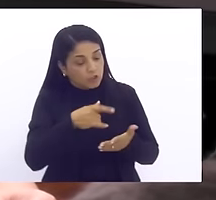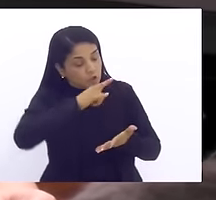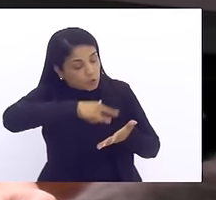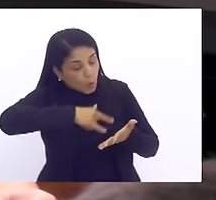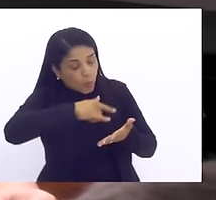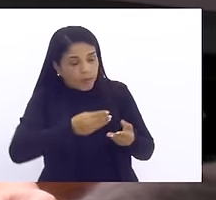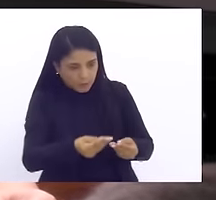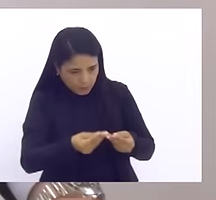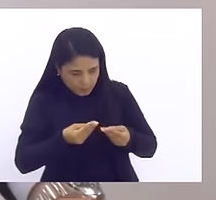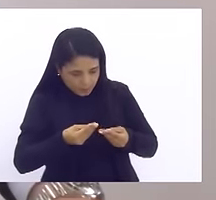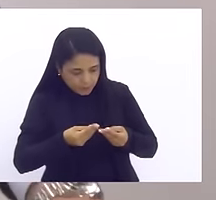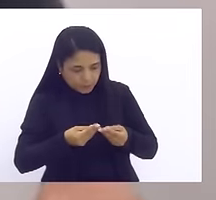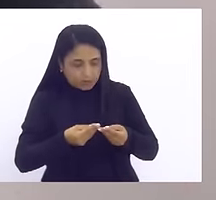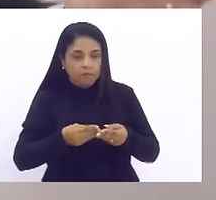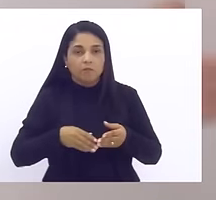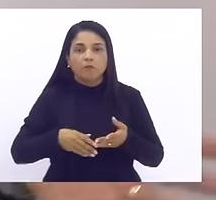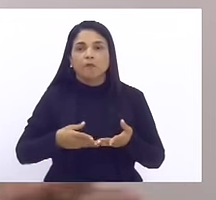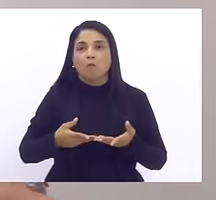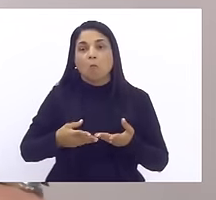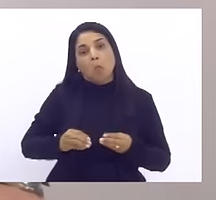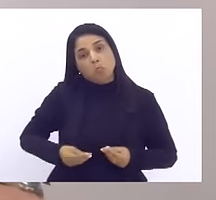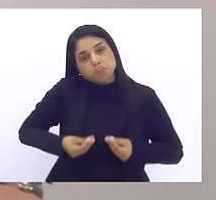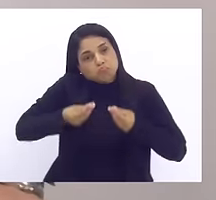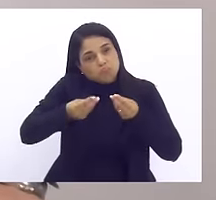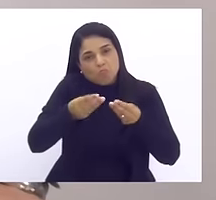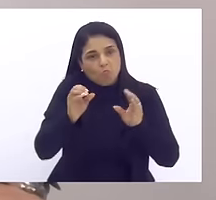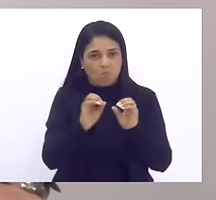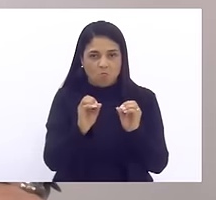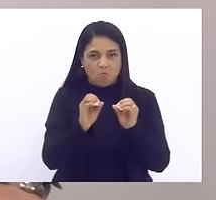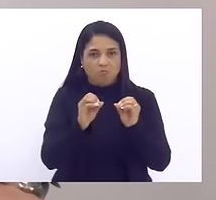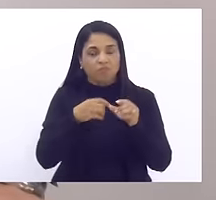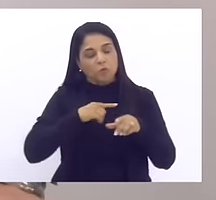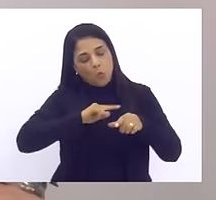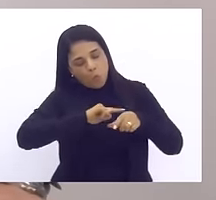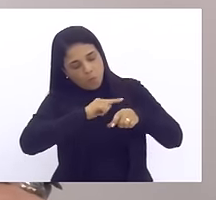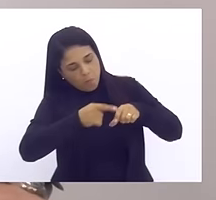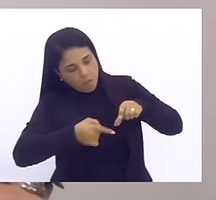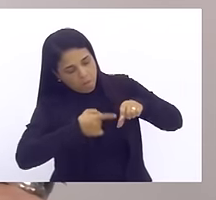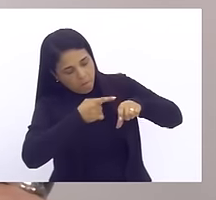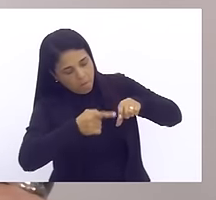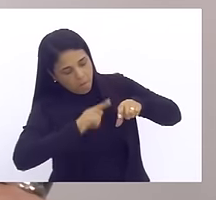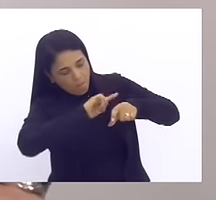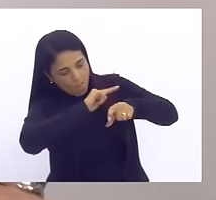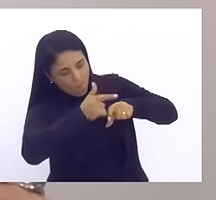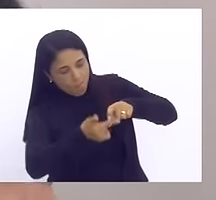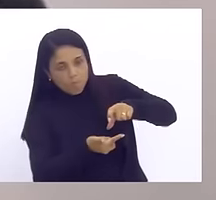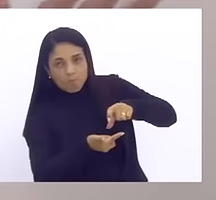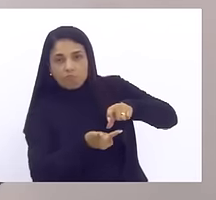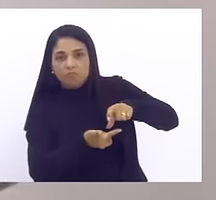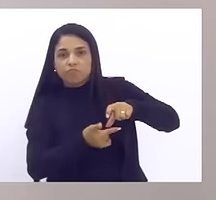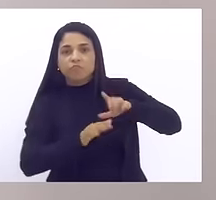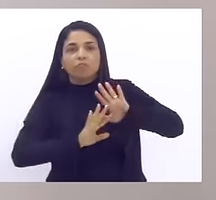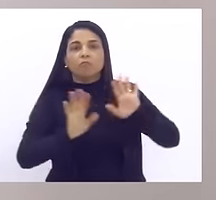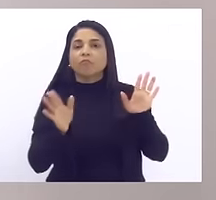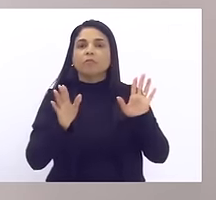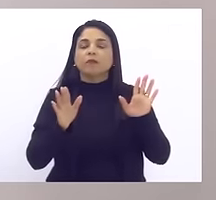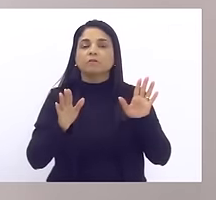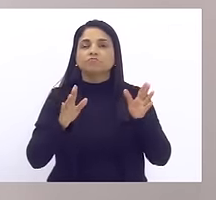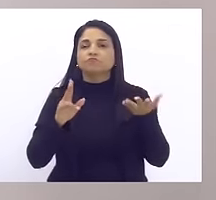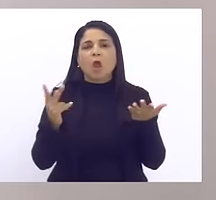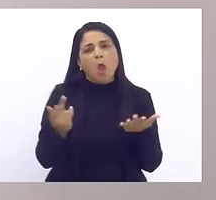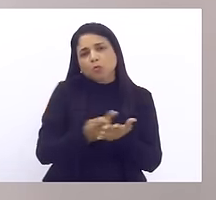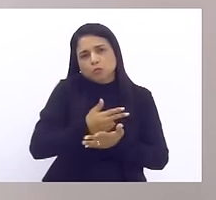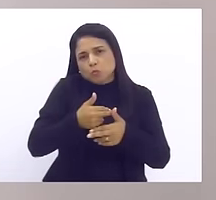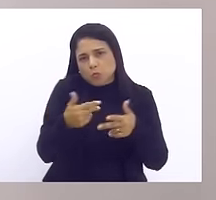a pessoa dá o documento ou não dá documento nenhum ou o carro tá com pneu careca ou que o agente julga que tá com pneu cara que enfim Aconteceu